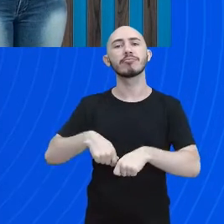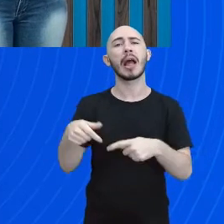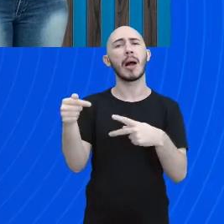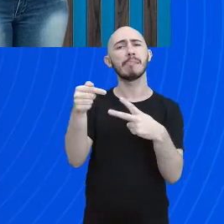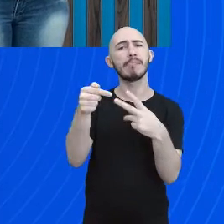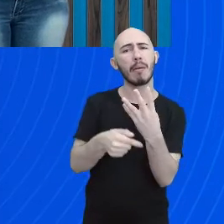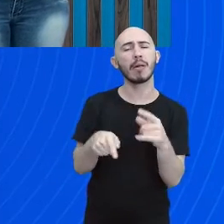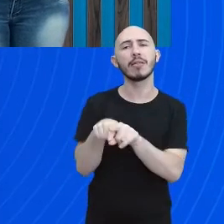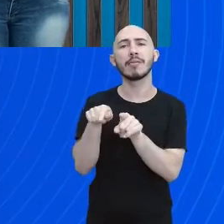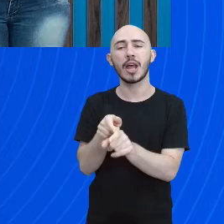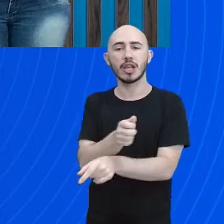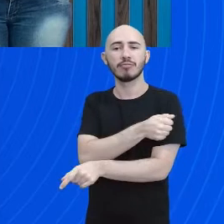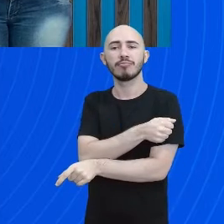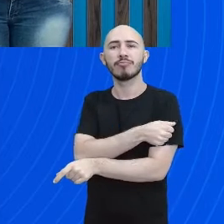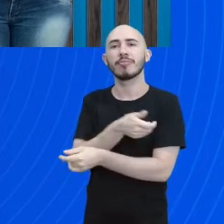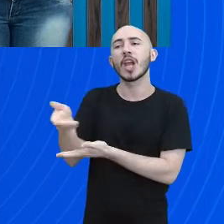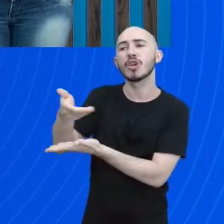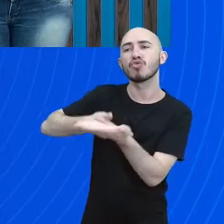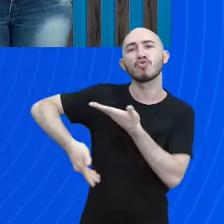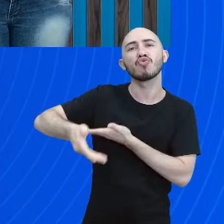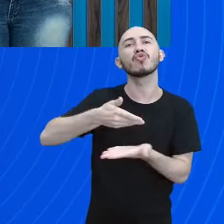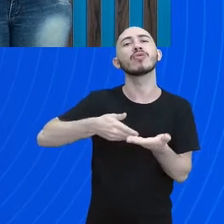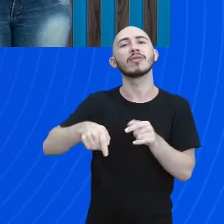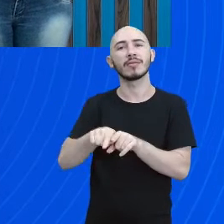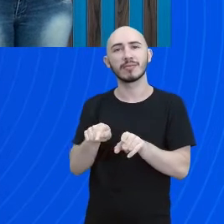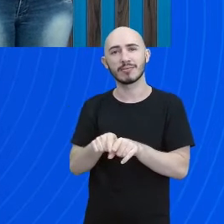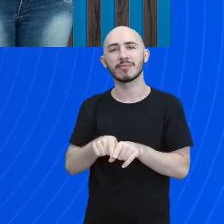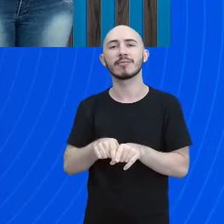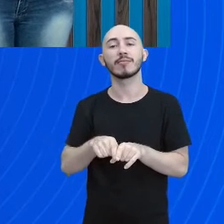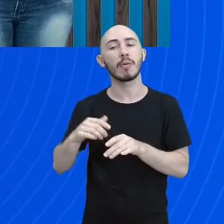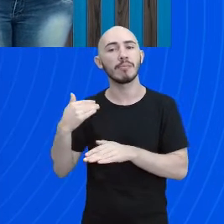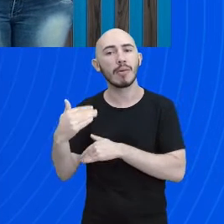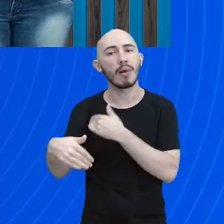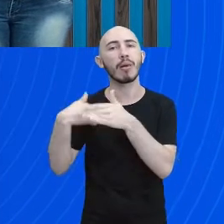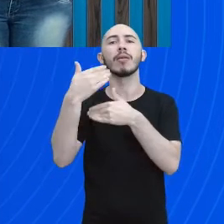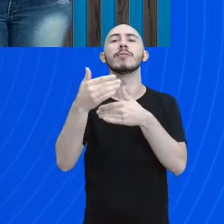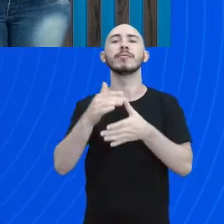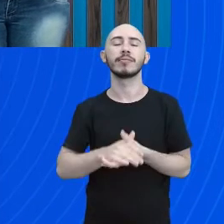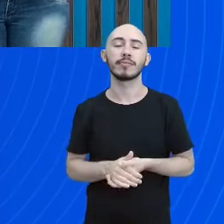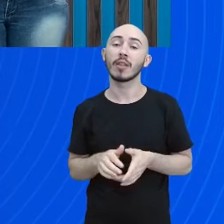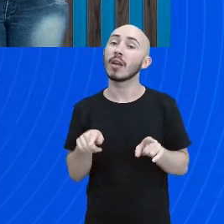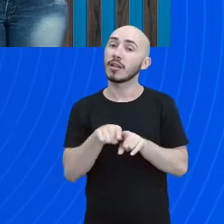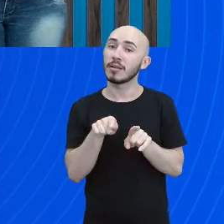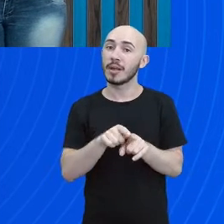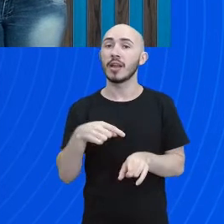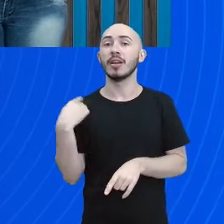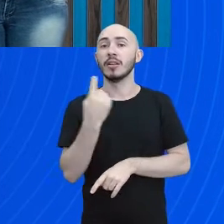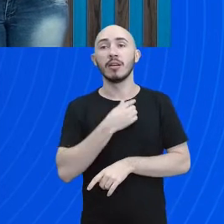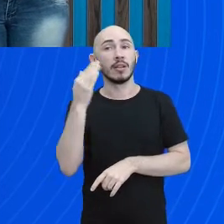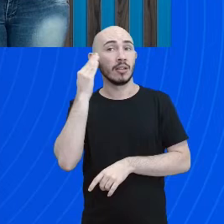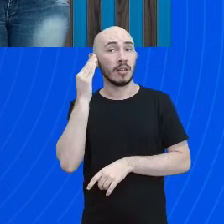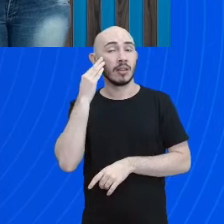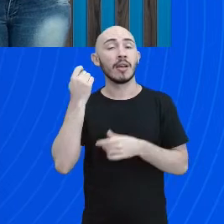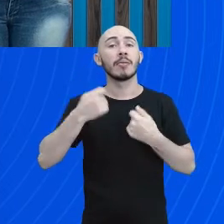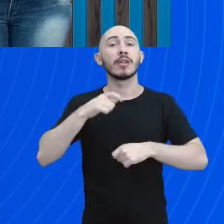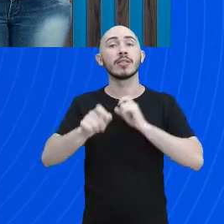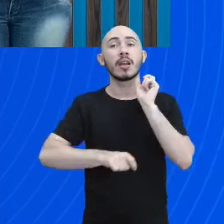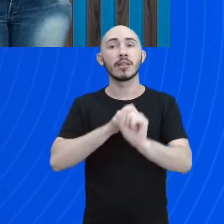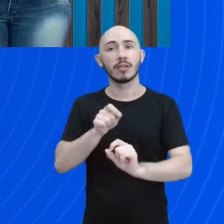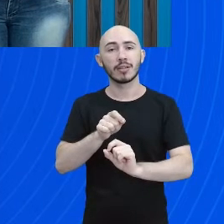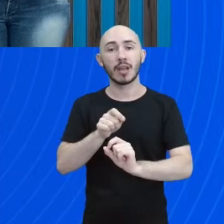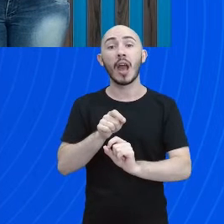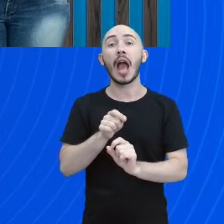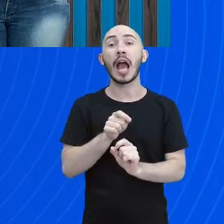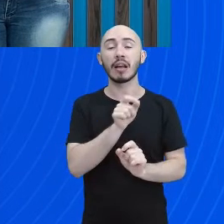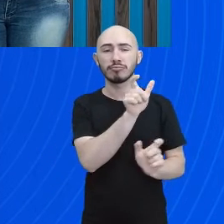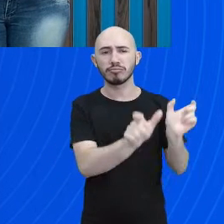trocando com o seu colega. E isso gera crescimento. E também precisamos entender que cada criança, ela tem sua história de